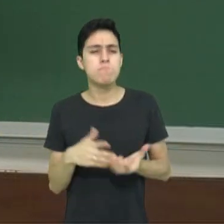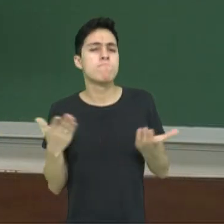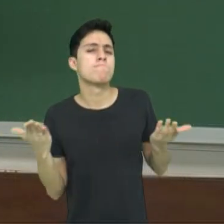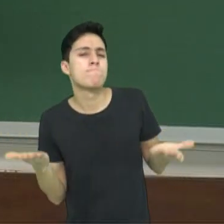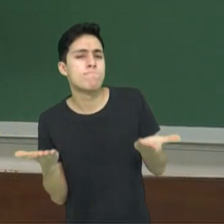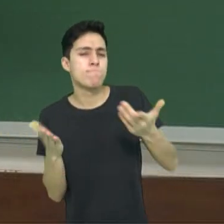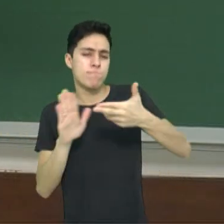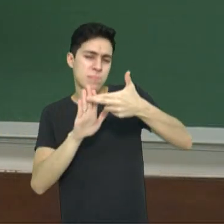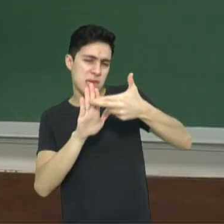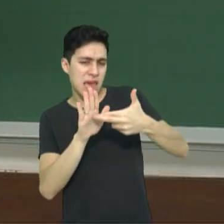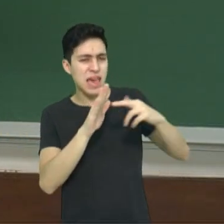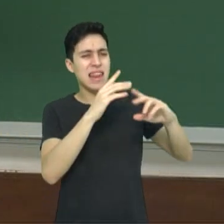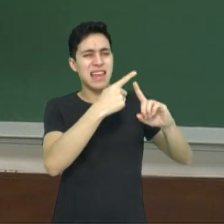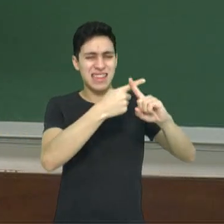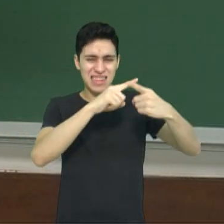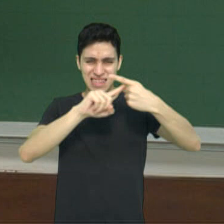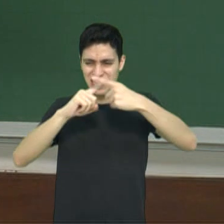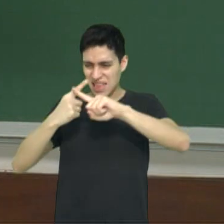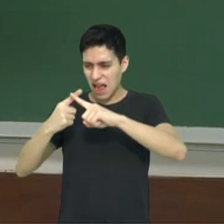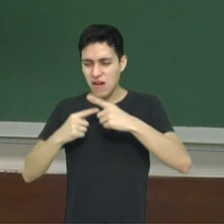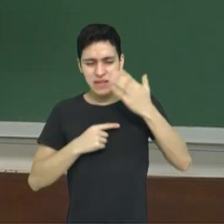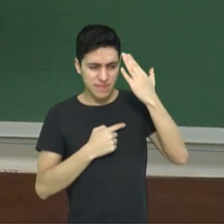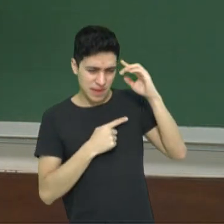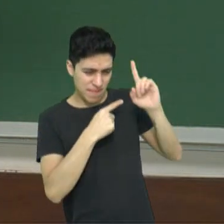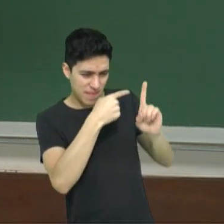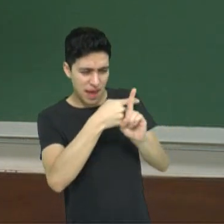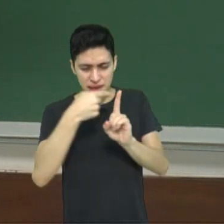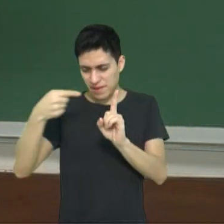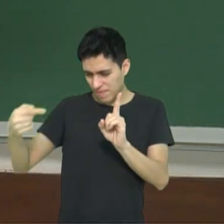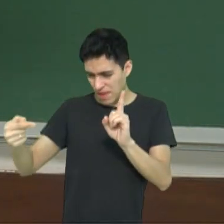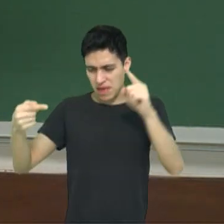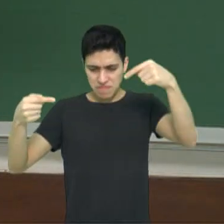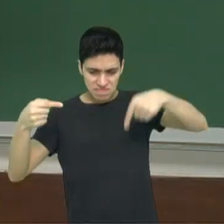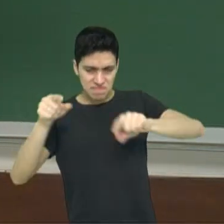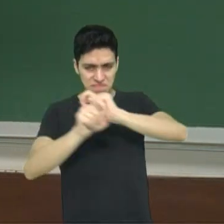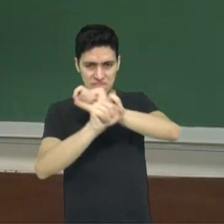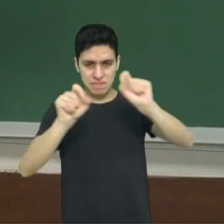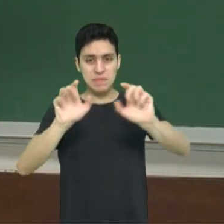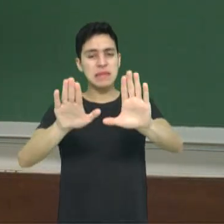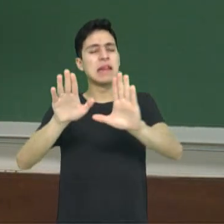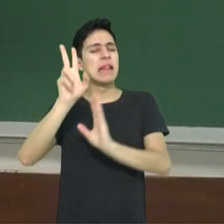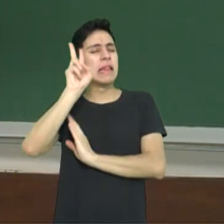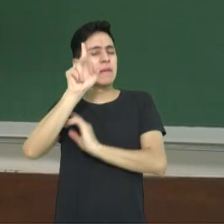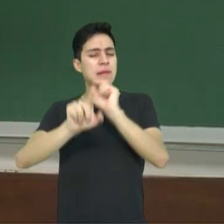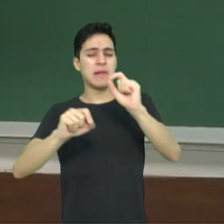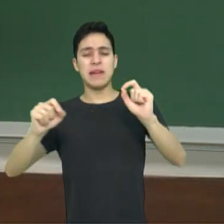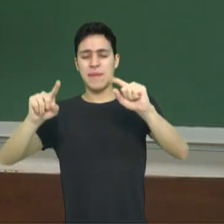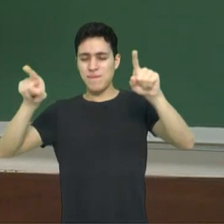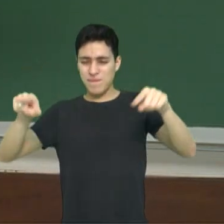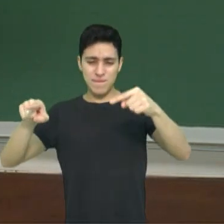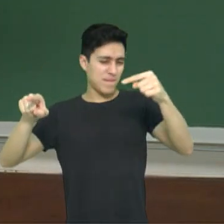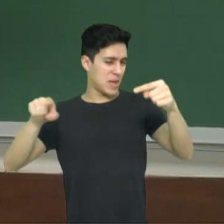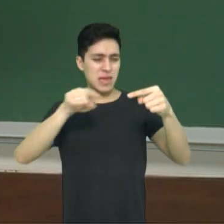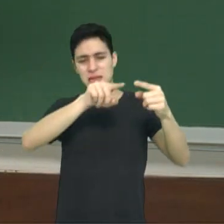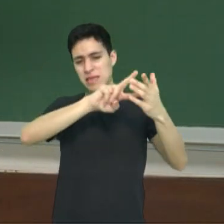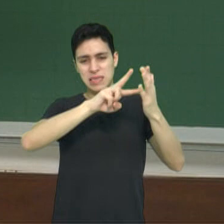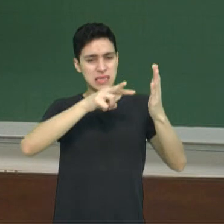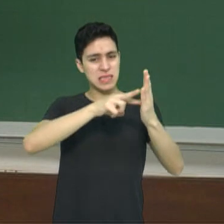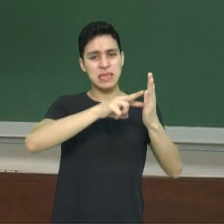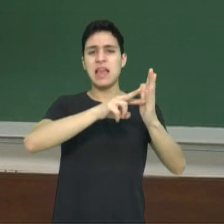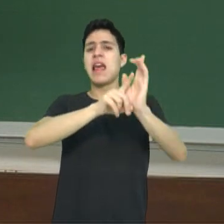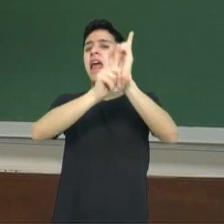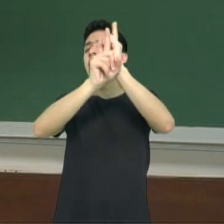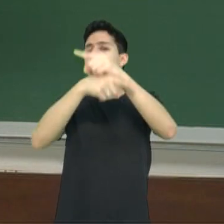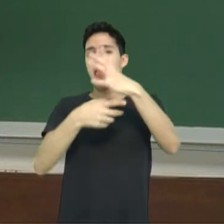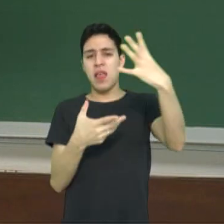fazer a regra de sinal ou você pode lembrar também que quando tem um menos na frente do parênteses, significa que ele está querendo o inverso do que